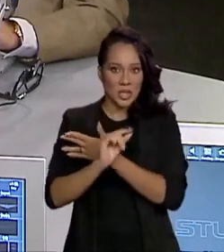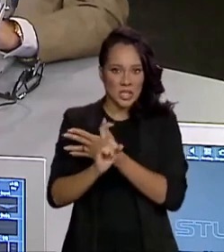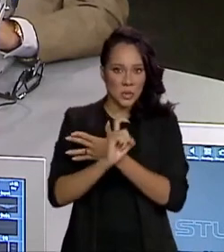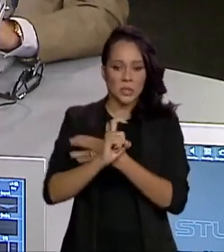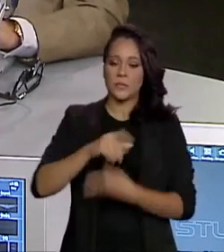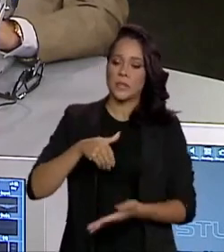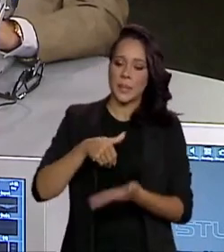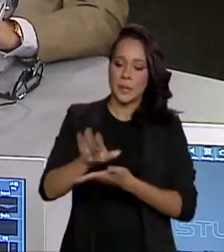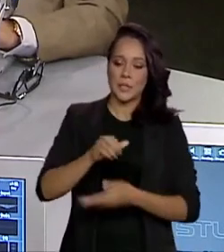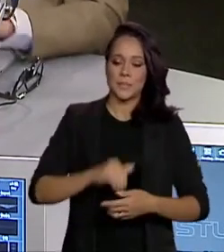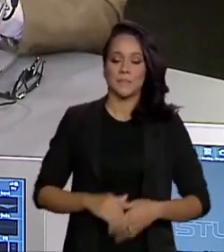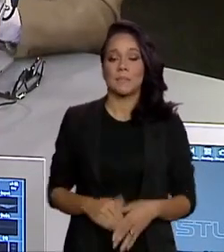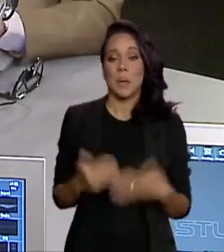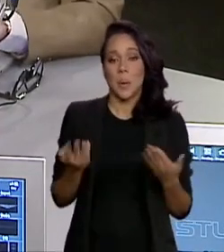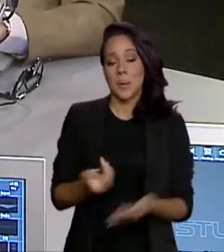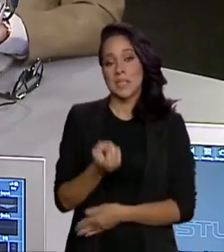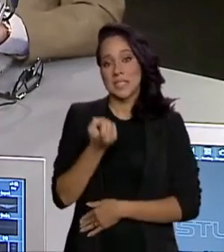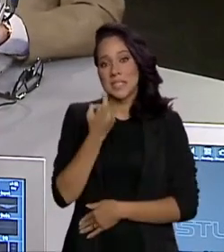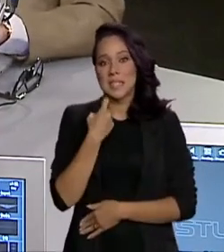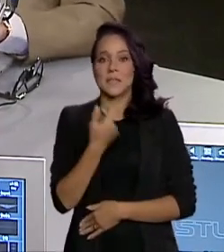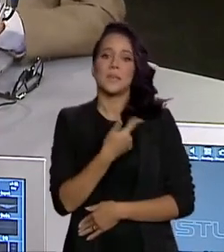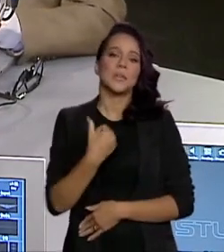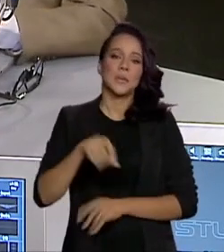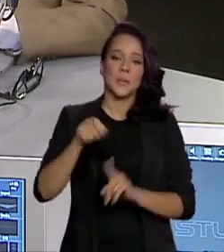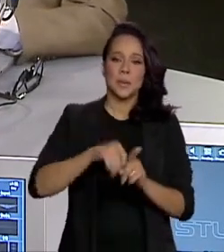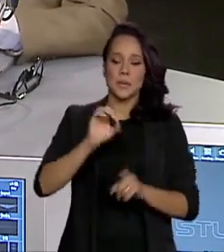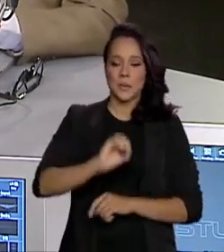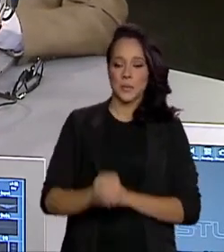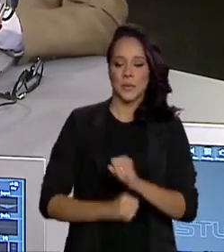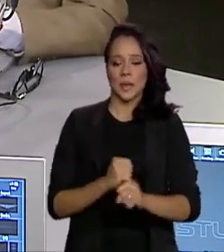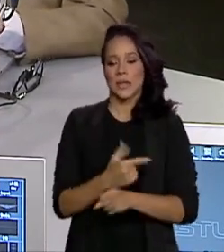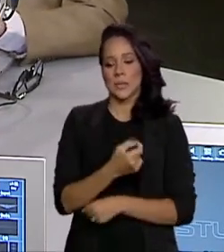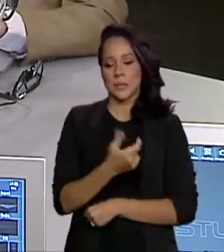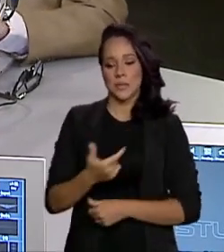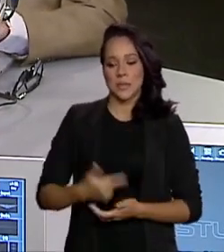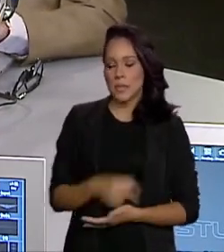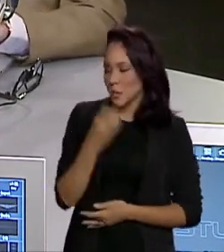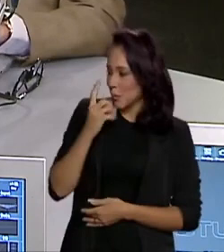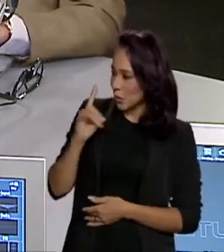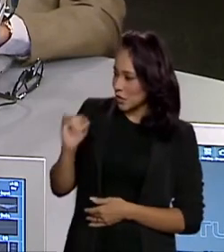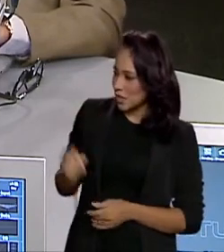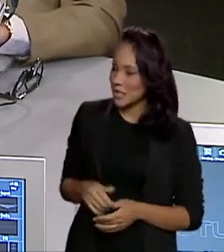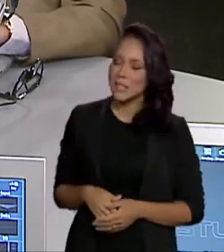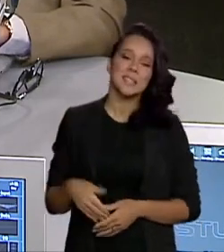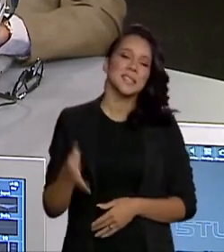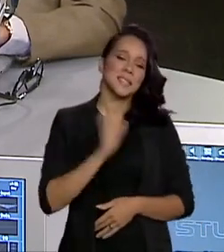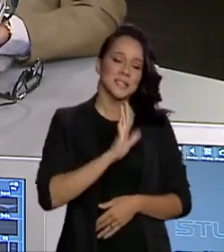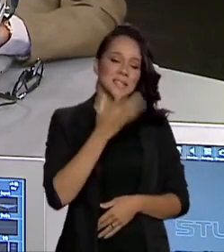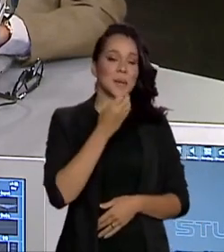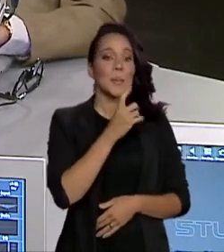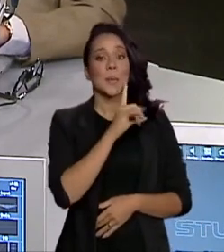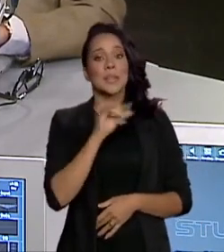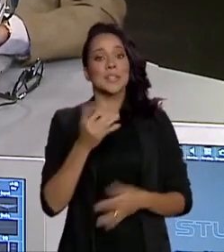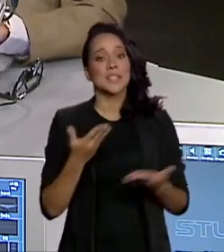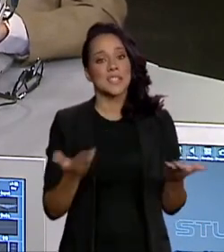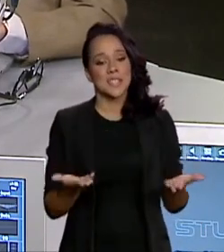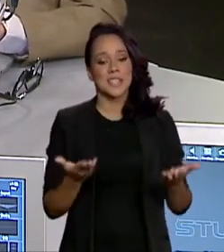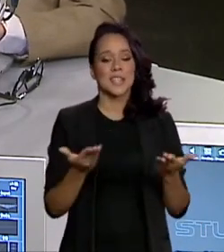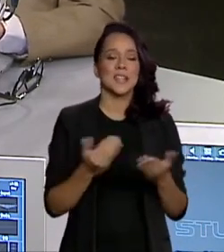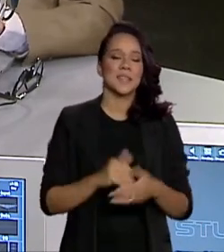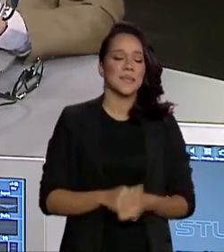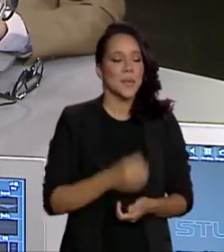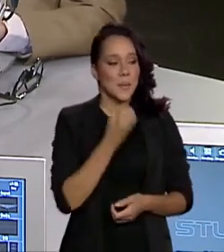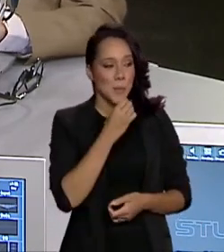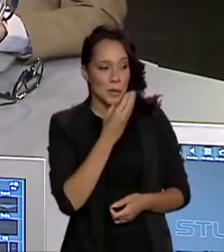Hoje é sexta-feira, 28 de outubro de 2022. Bom dia, Monique Castilho. Bom dia, Miguelzinho Martins. Bom dia,